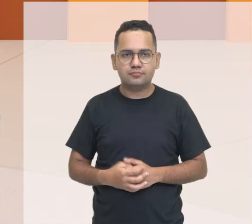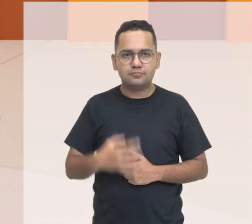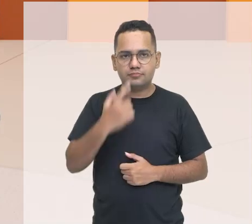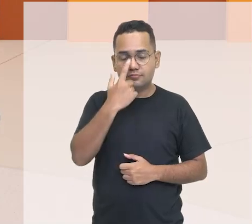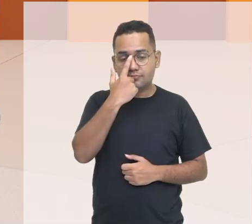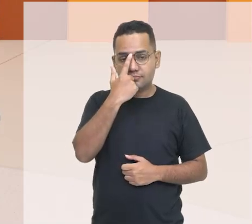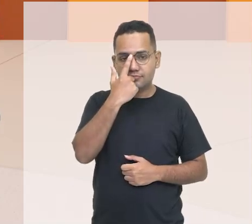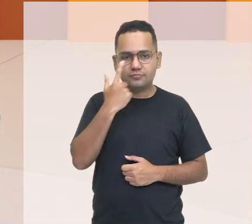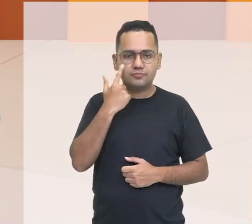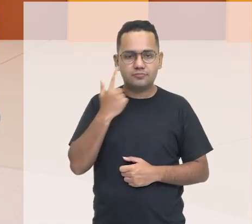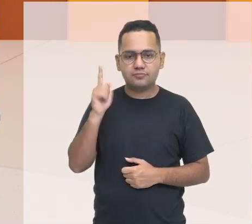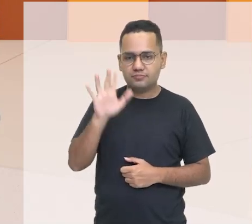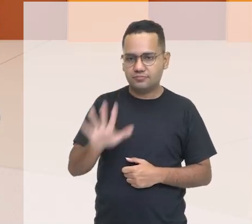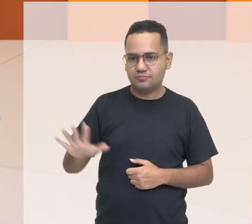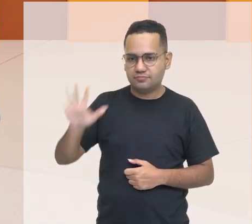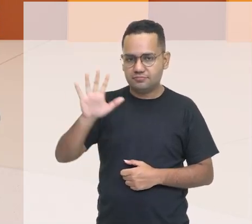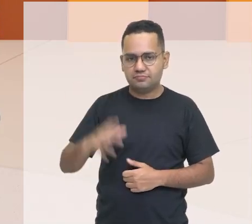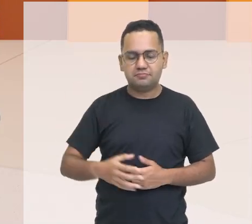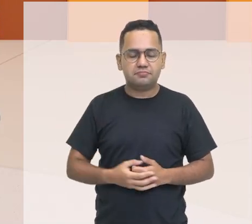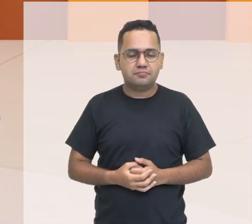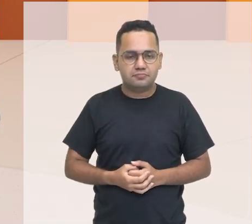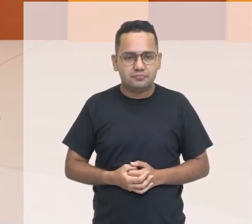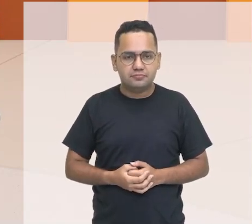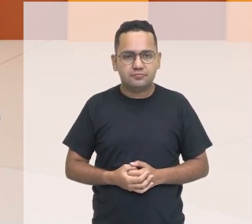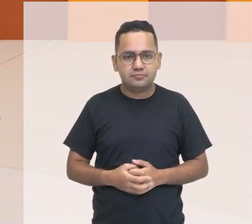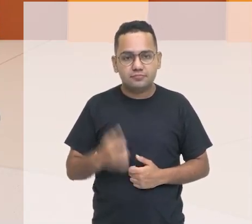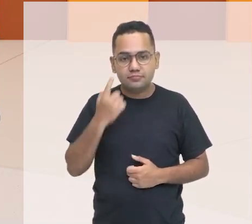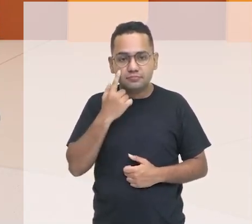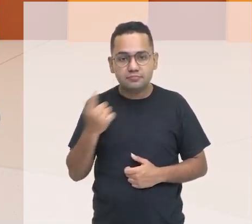na imagem, essa é uma região